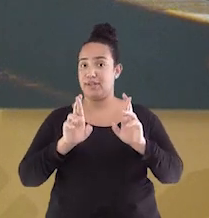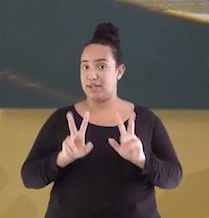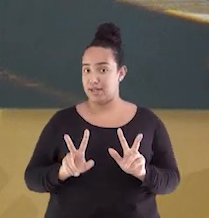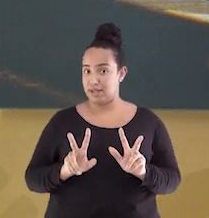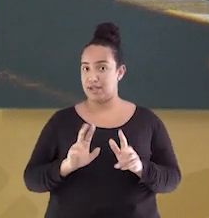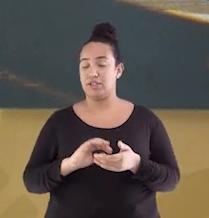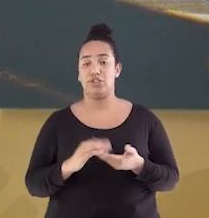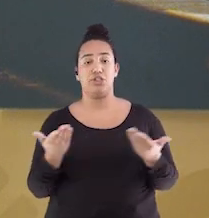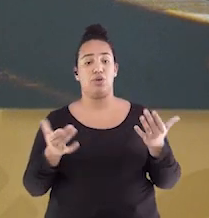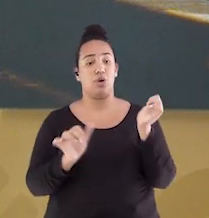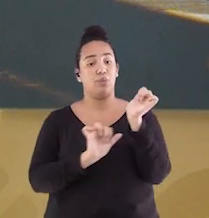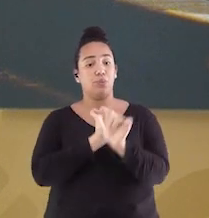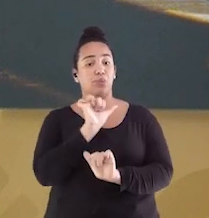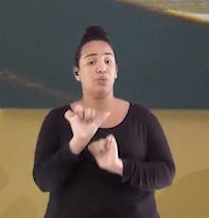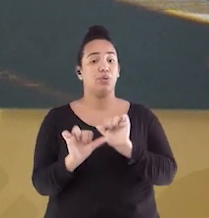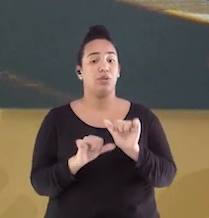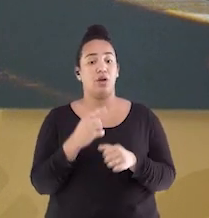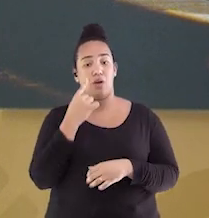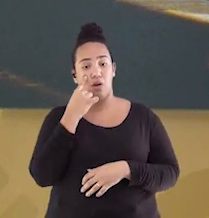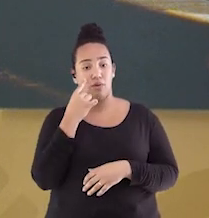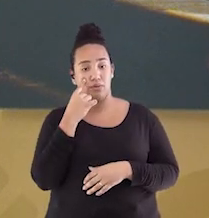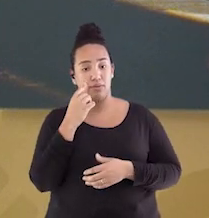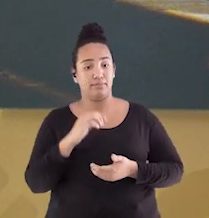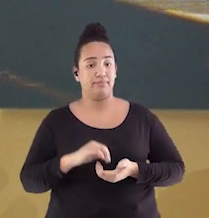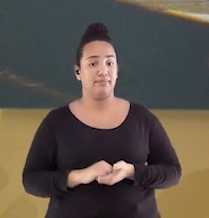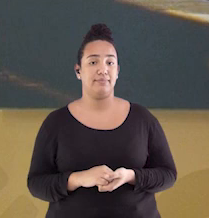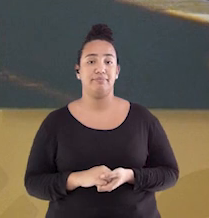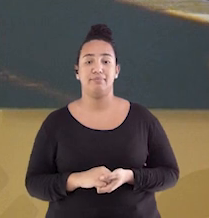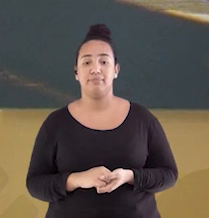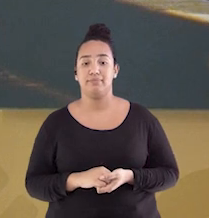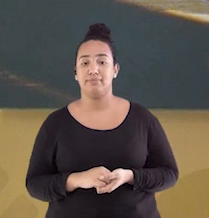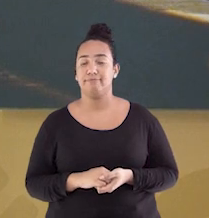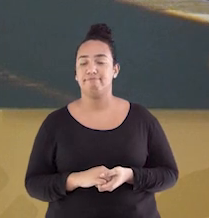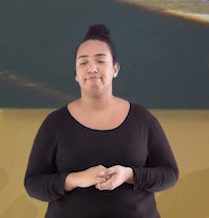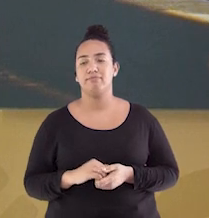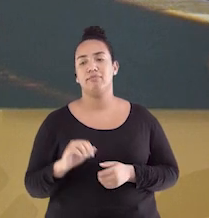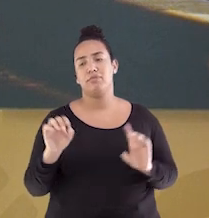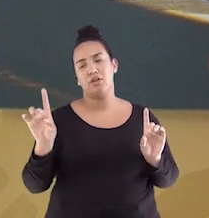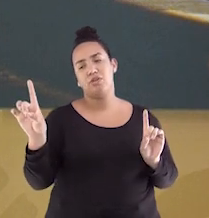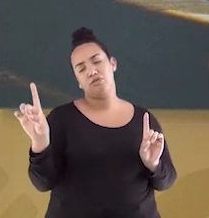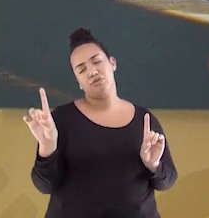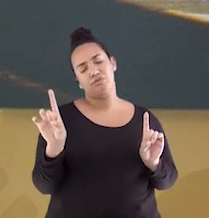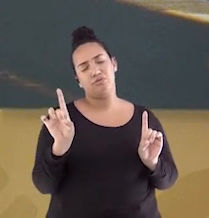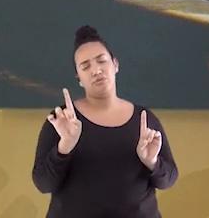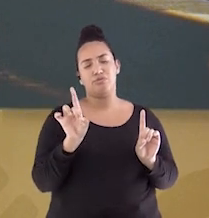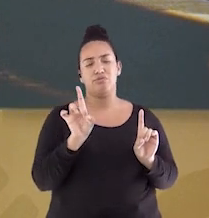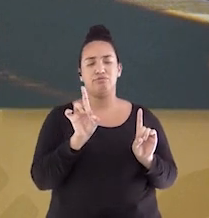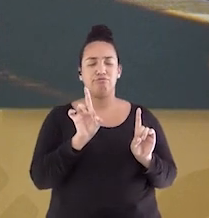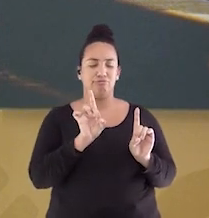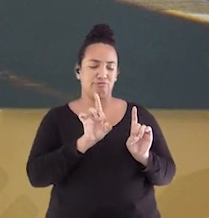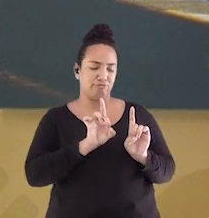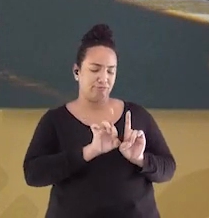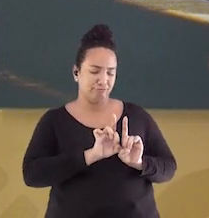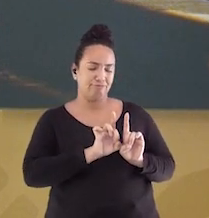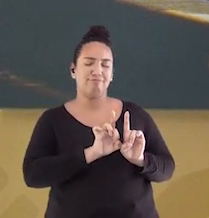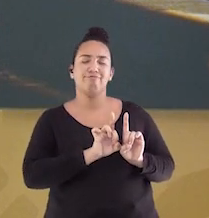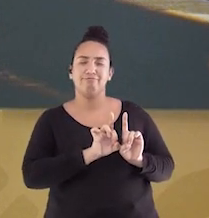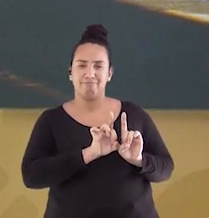uma mudada. Vai ser assim, ó. Volta pra mim, vem pro meu